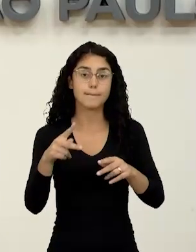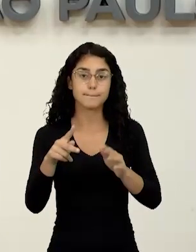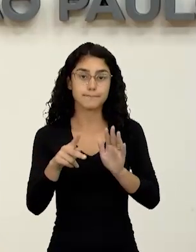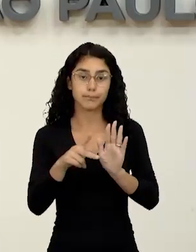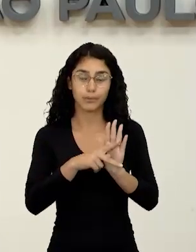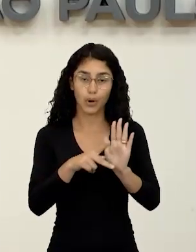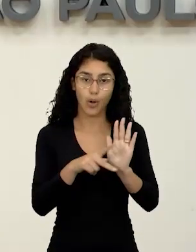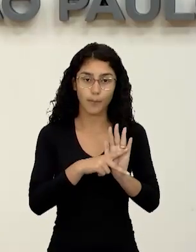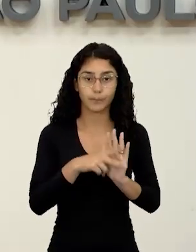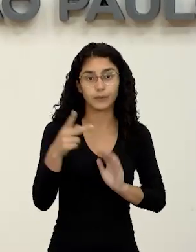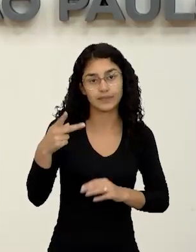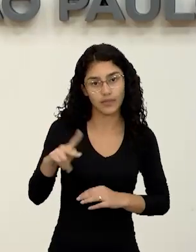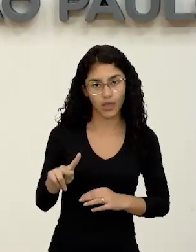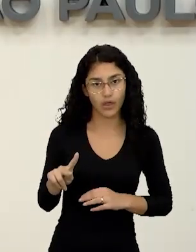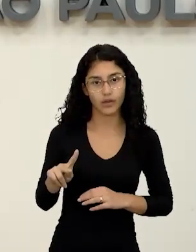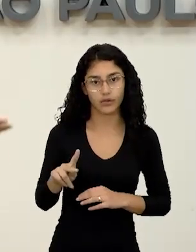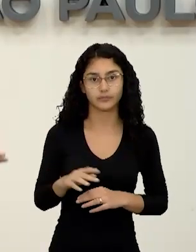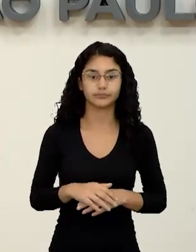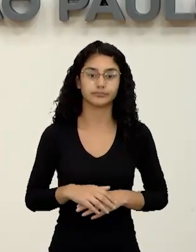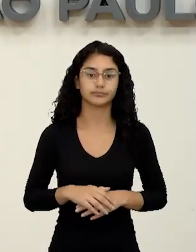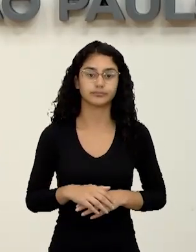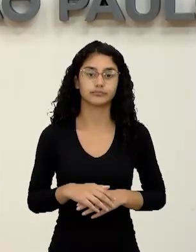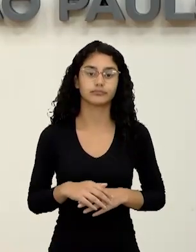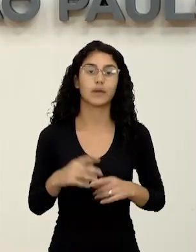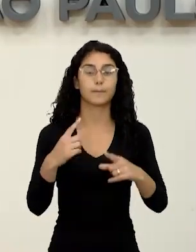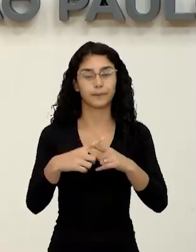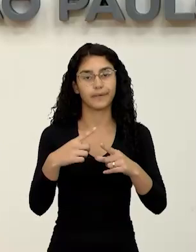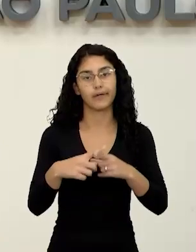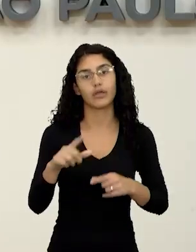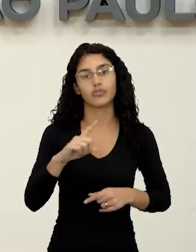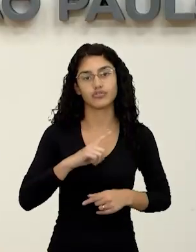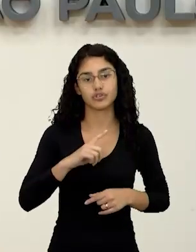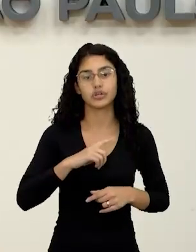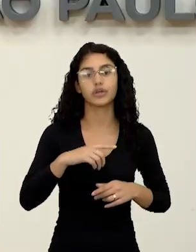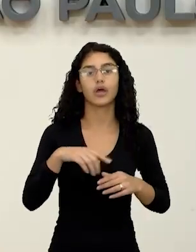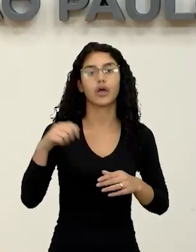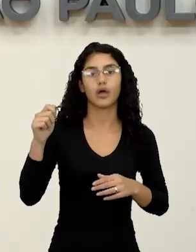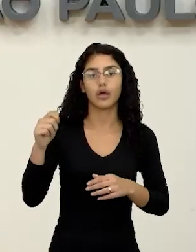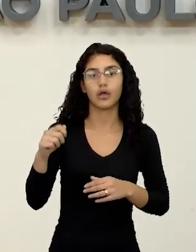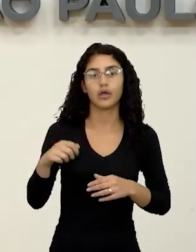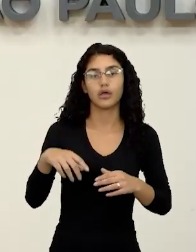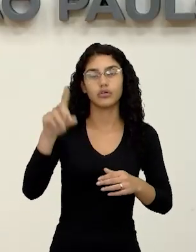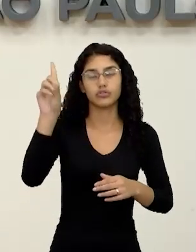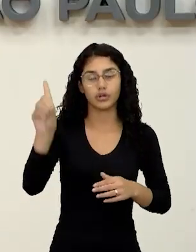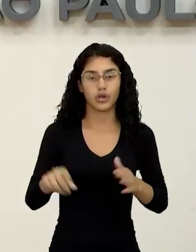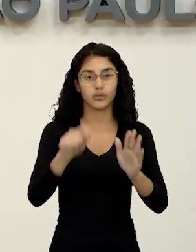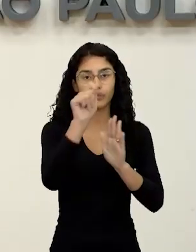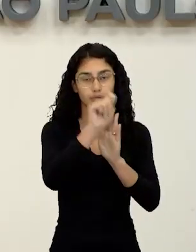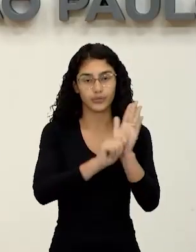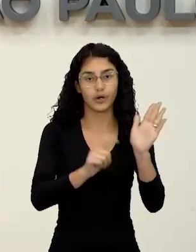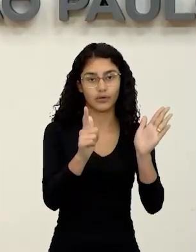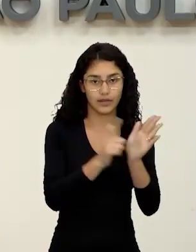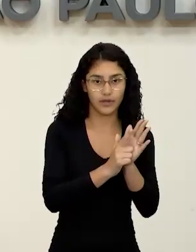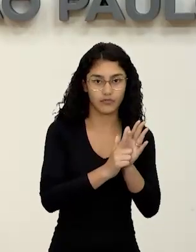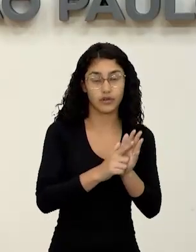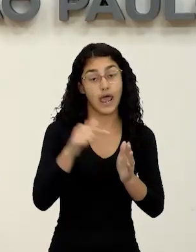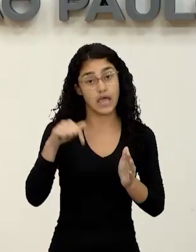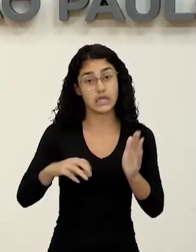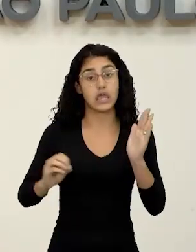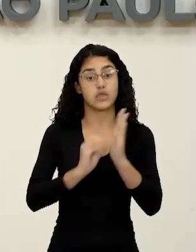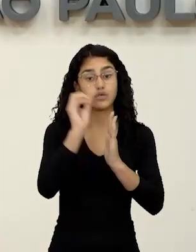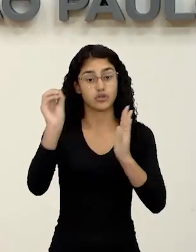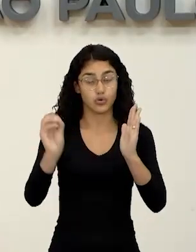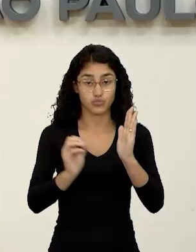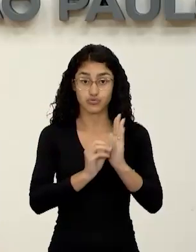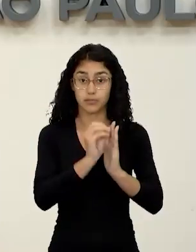mais conhecidos, que tinha os direitos autorais livres. Então, é exatamente isso. A gente aqui no Centro de Mídias, isso é bacana